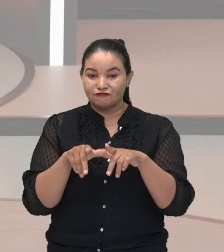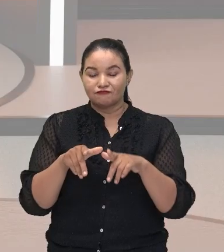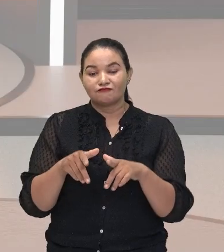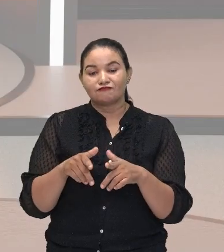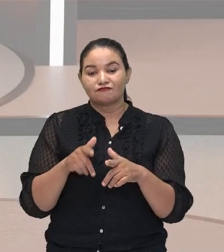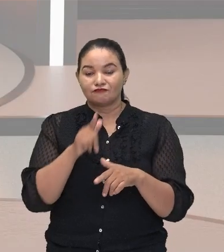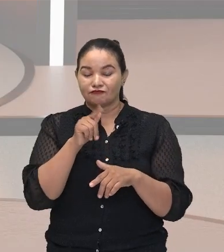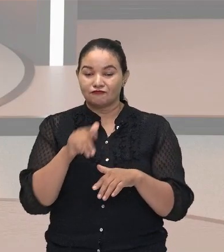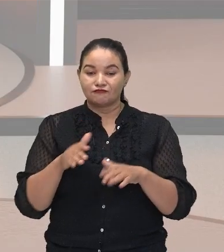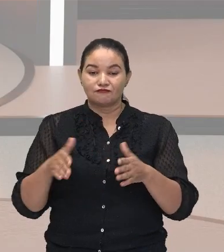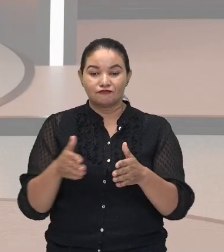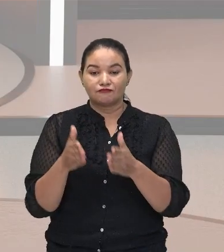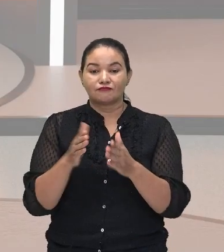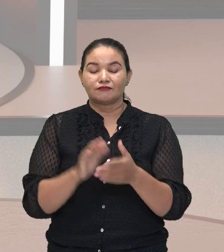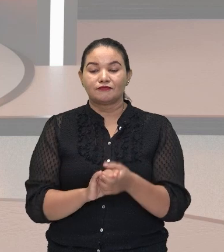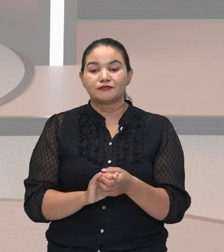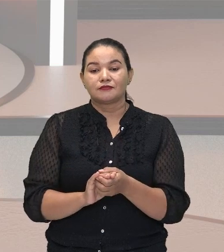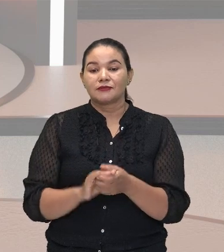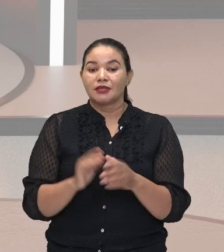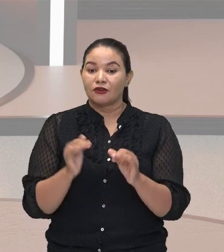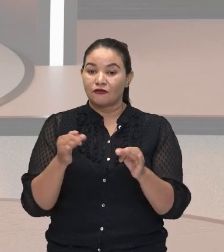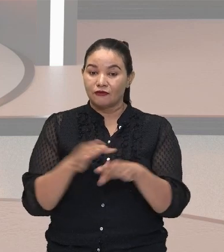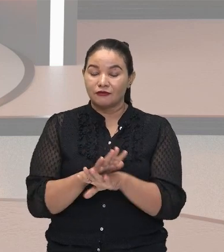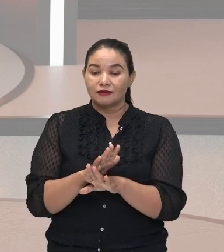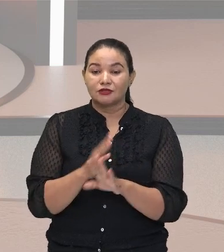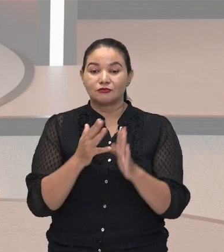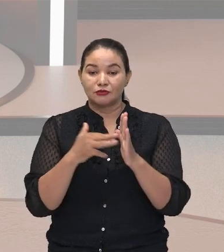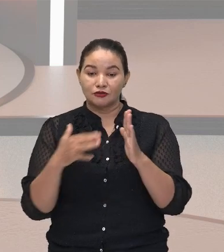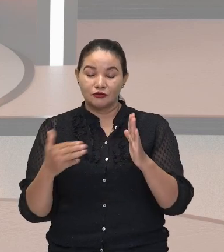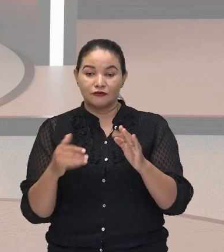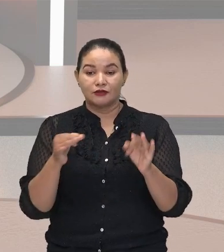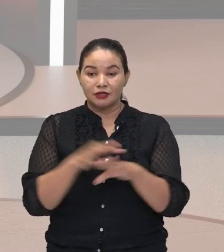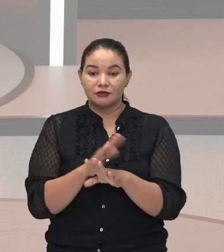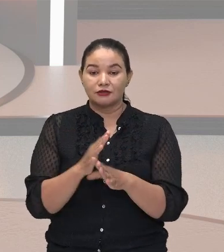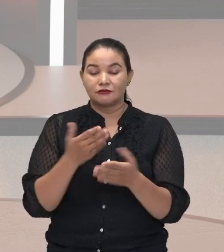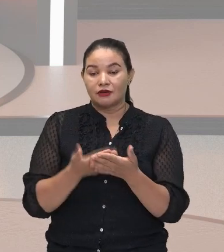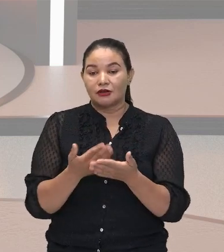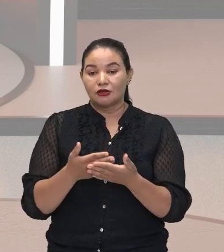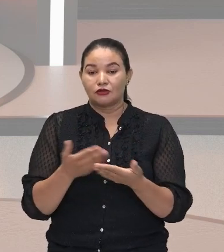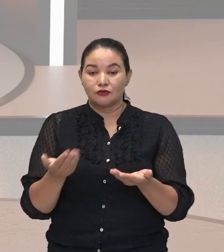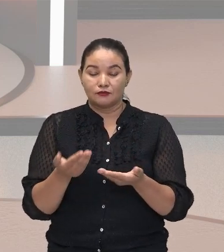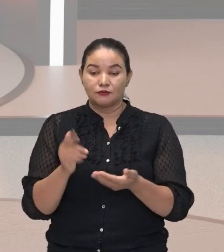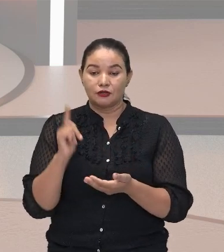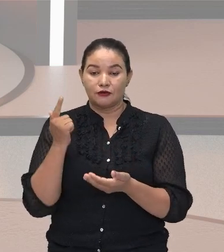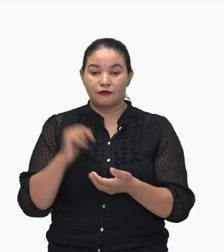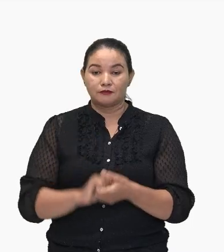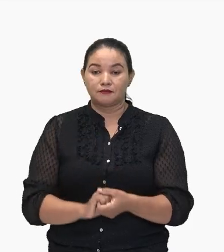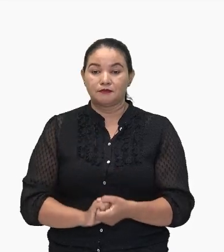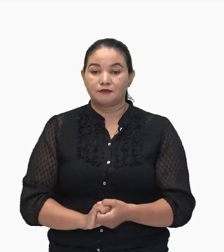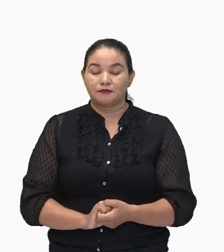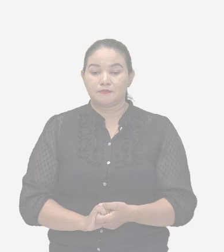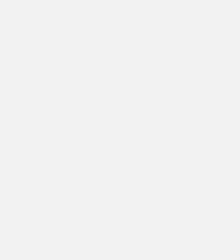aquáticas. Então aqui, terminando nas Maldivas, também finalizamos a nossa aula de geografia.